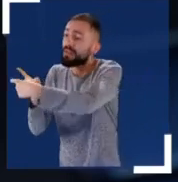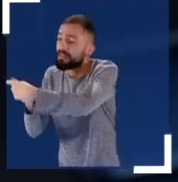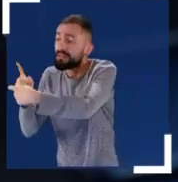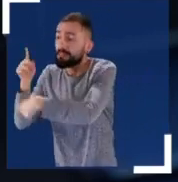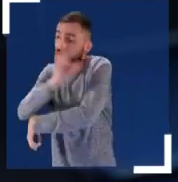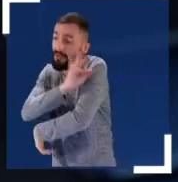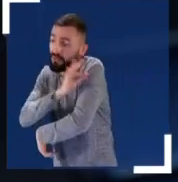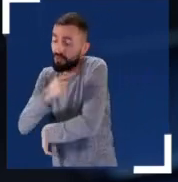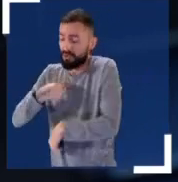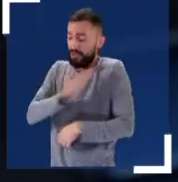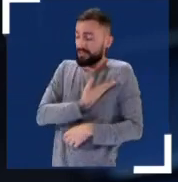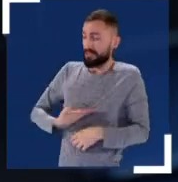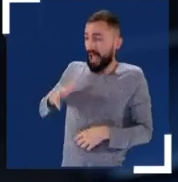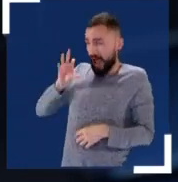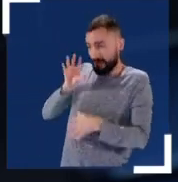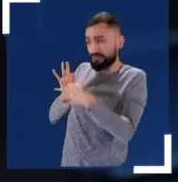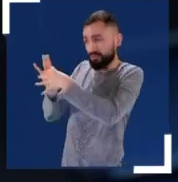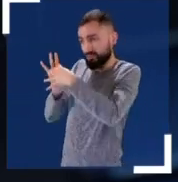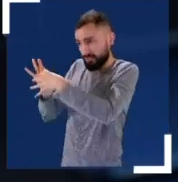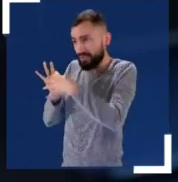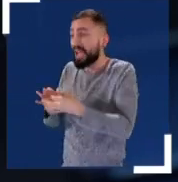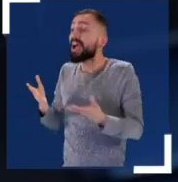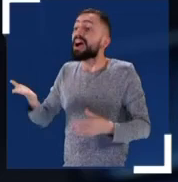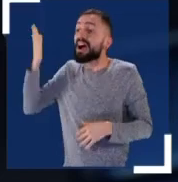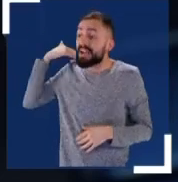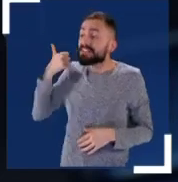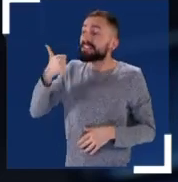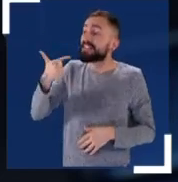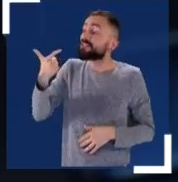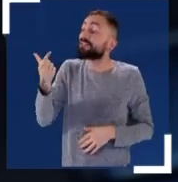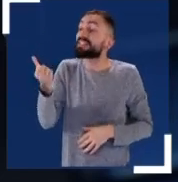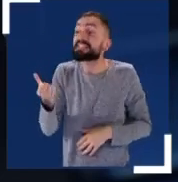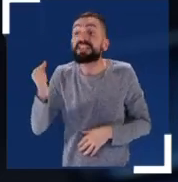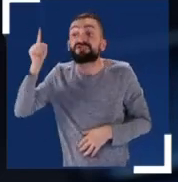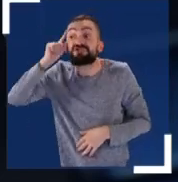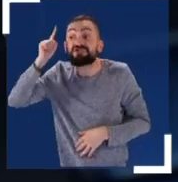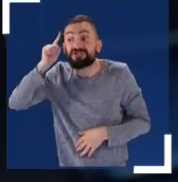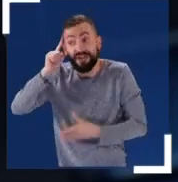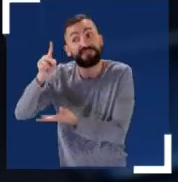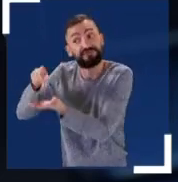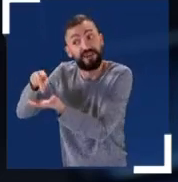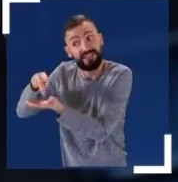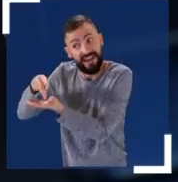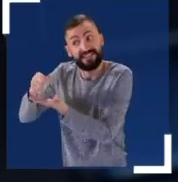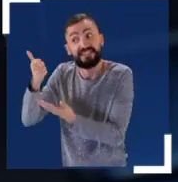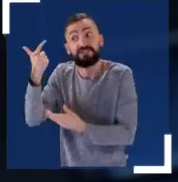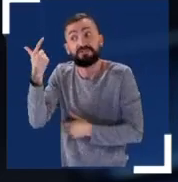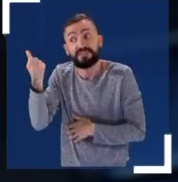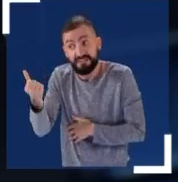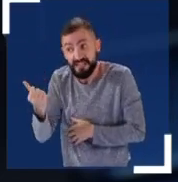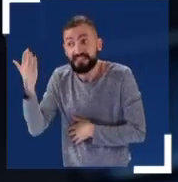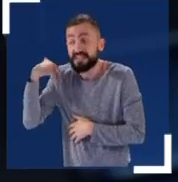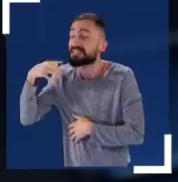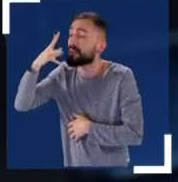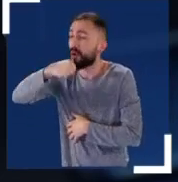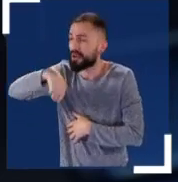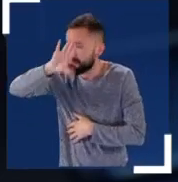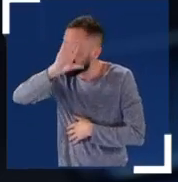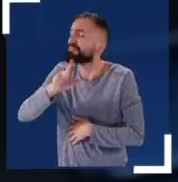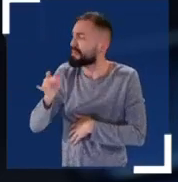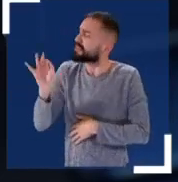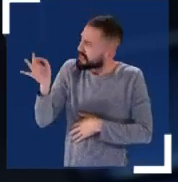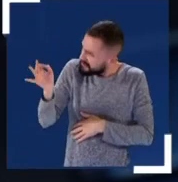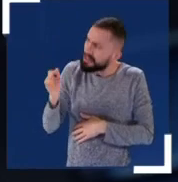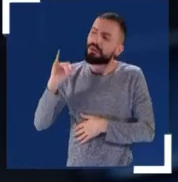Paulo. E hoje reduzimos drasticamente o que eram 126 dias, na verdade, para menos de 4 dias para abertura de empresa. É assim que se faz, é ação